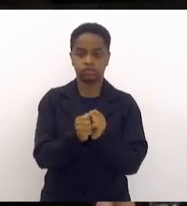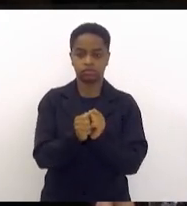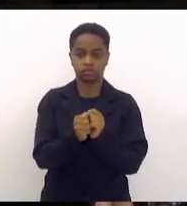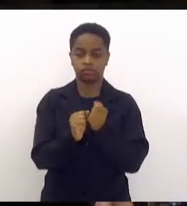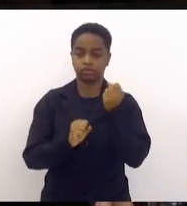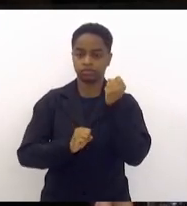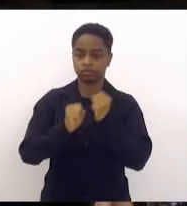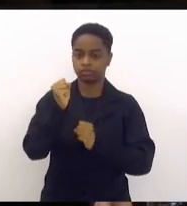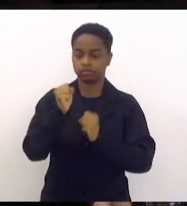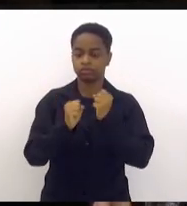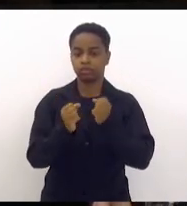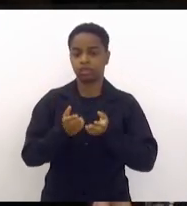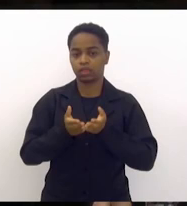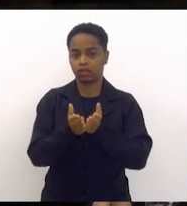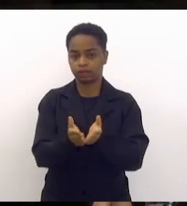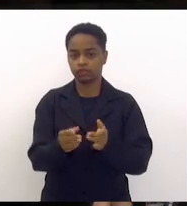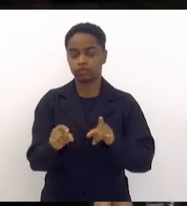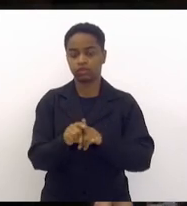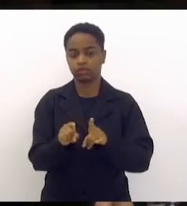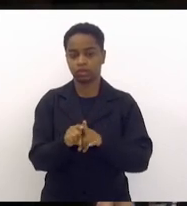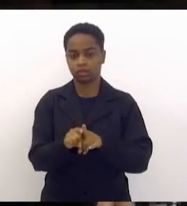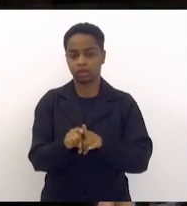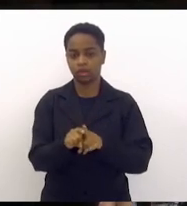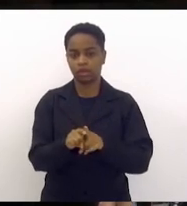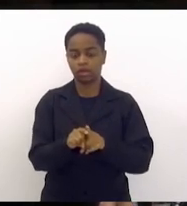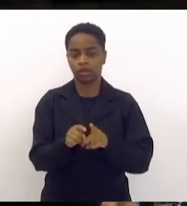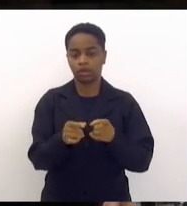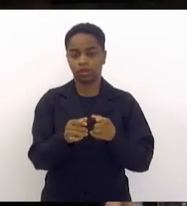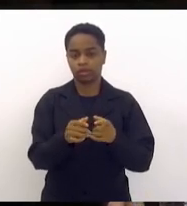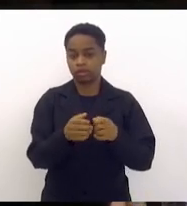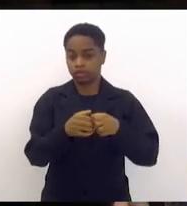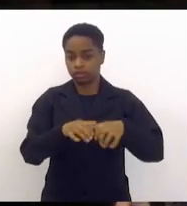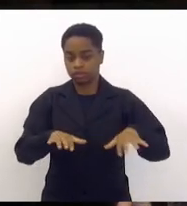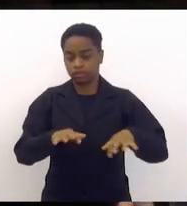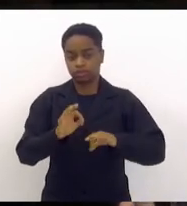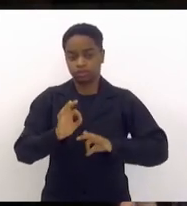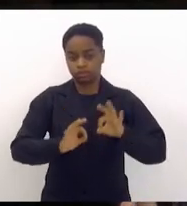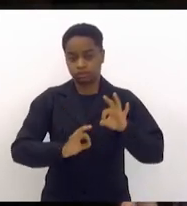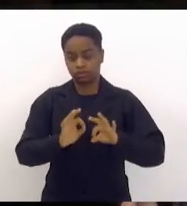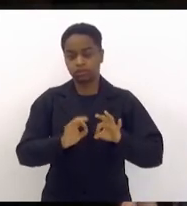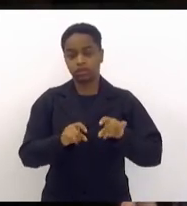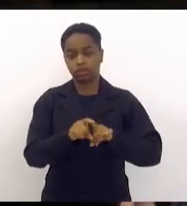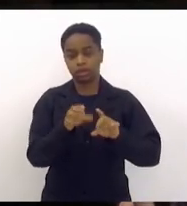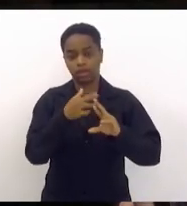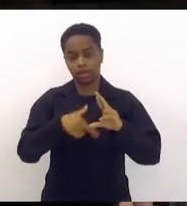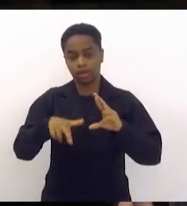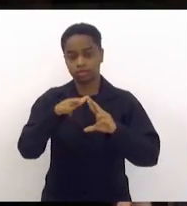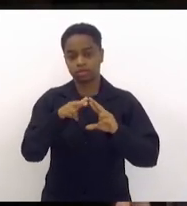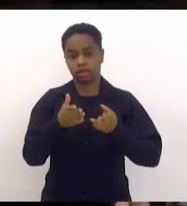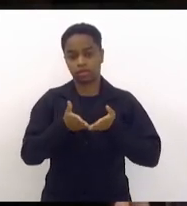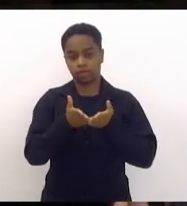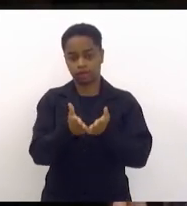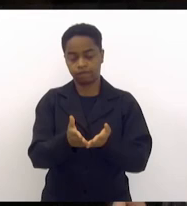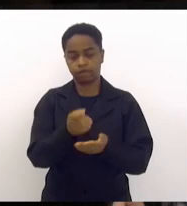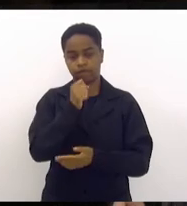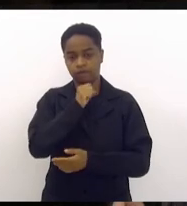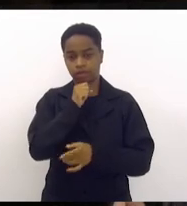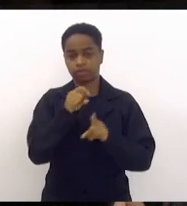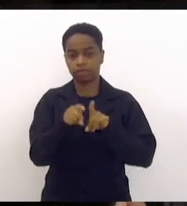indústria naval o desmantelamento descomissionamento a reciclagem de navios